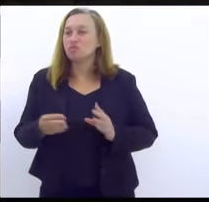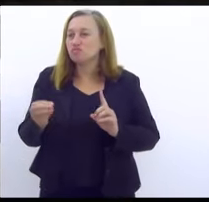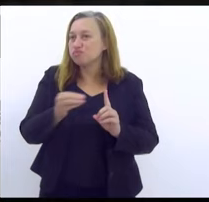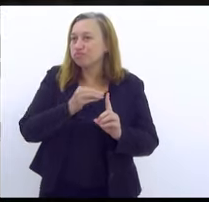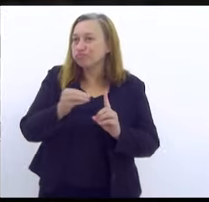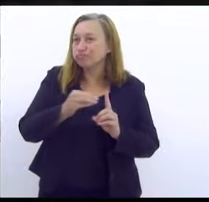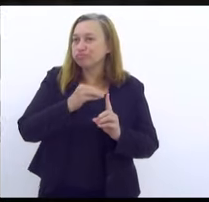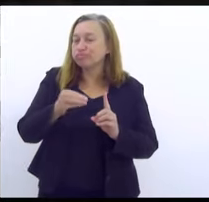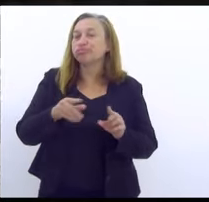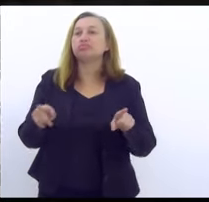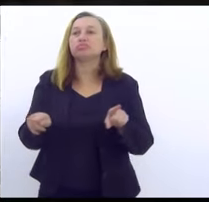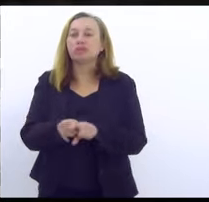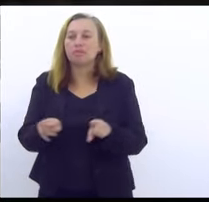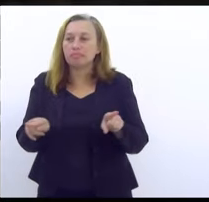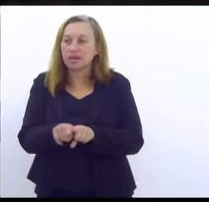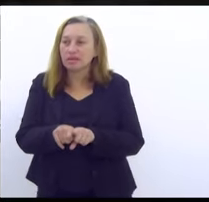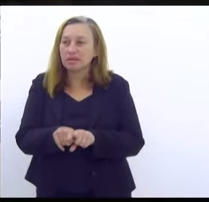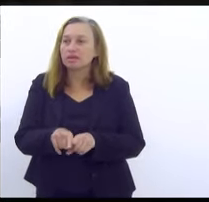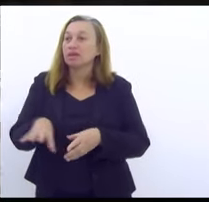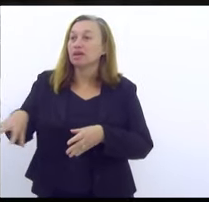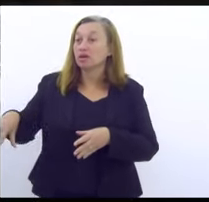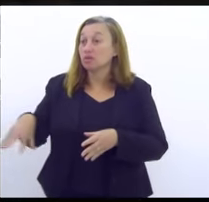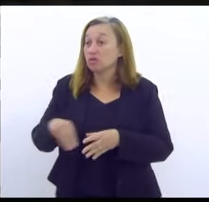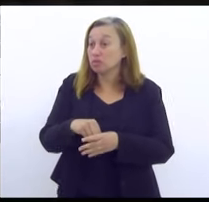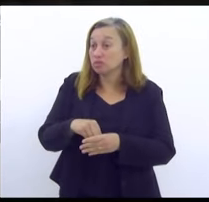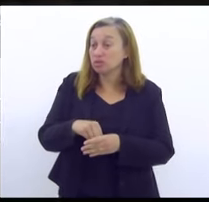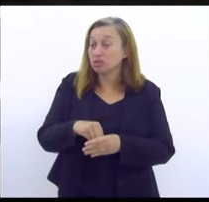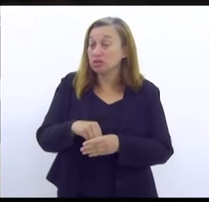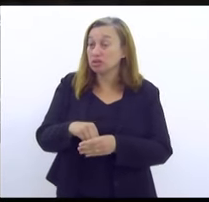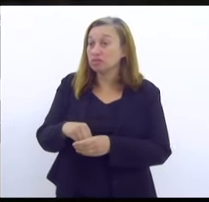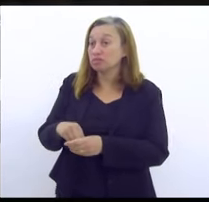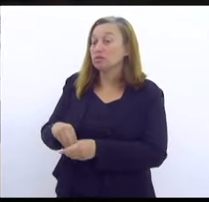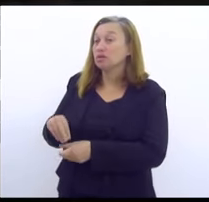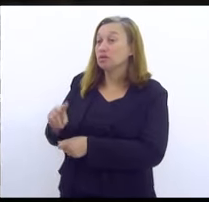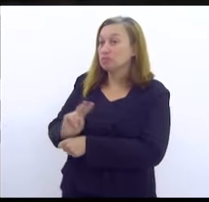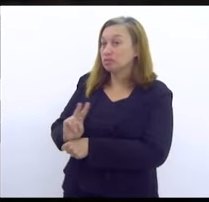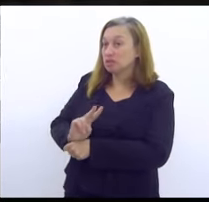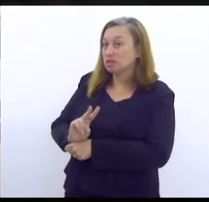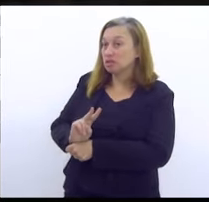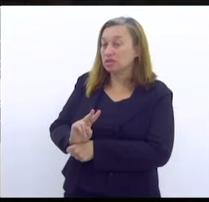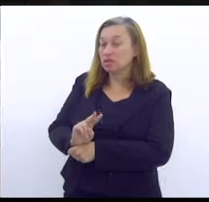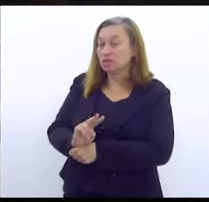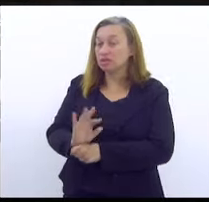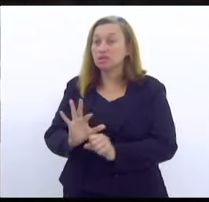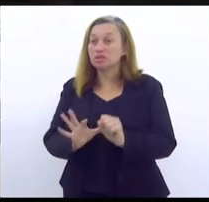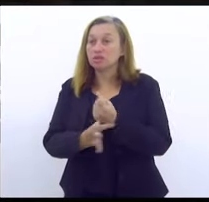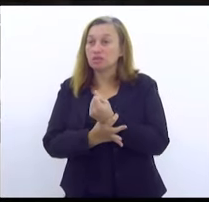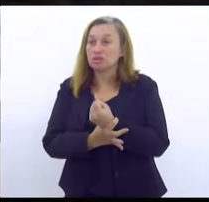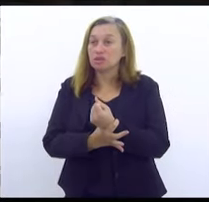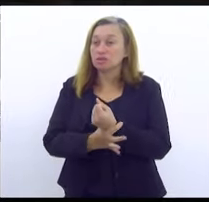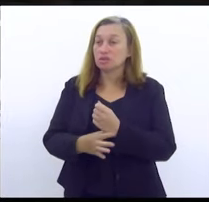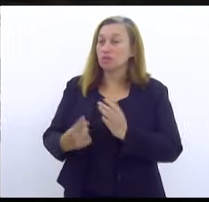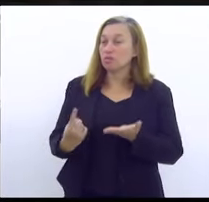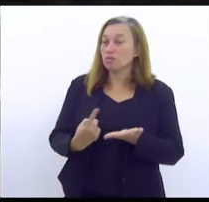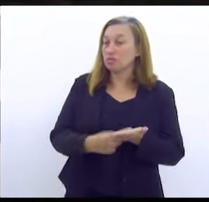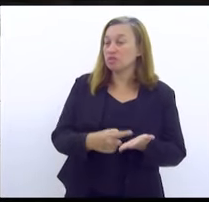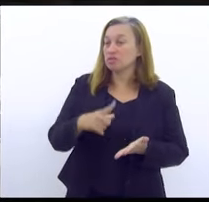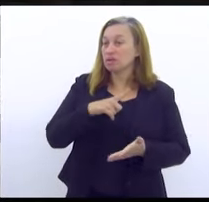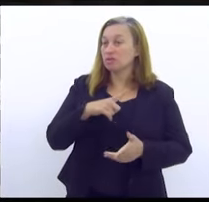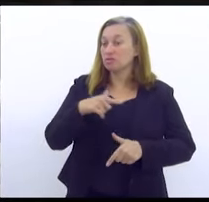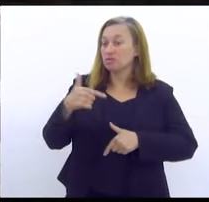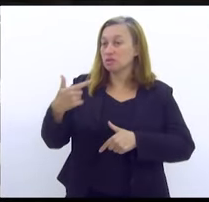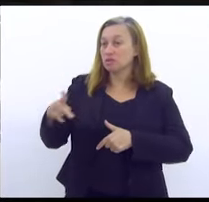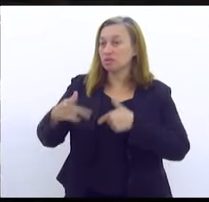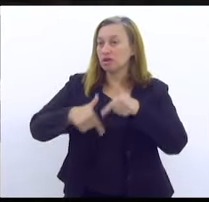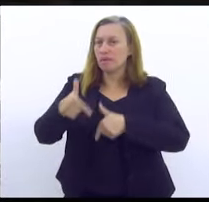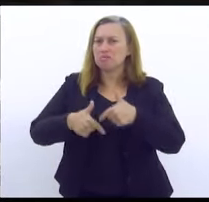vulnerabilidade também é colocada para aqueles agentes que são comprometidos com o trabalho que fazem. Então,